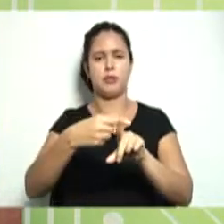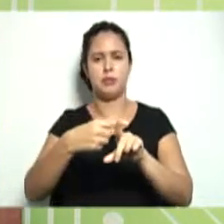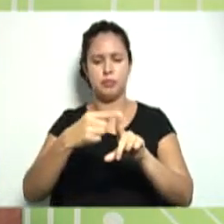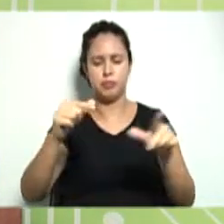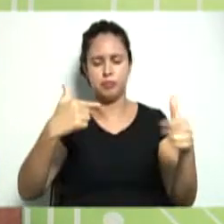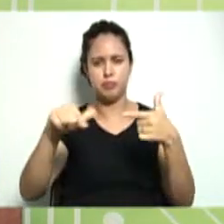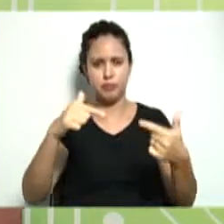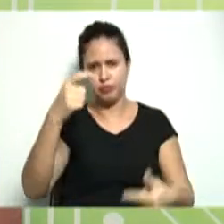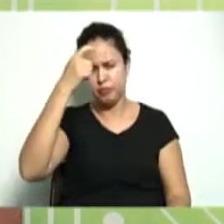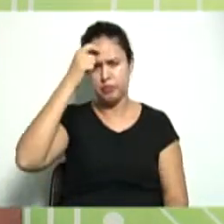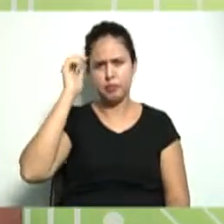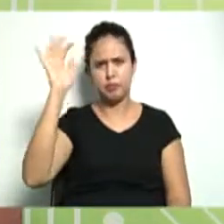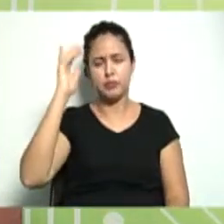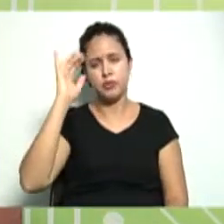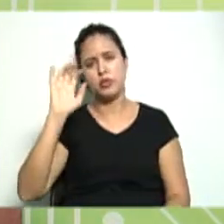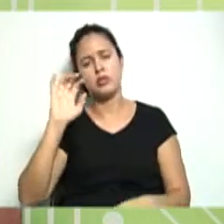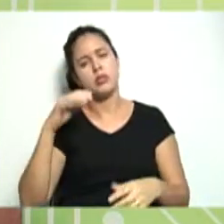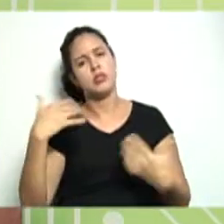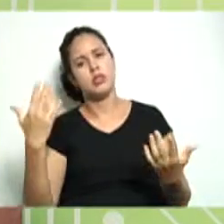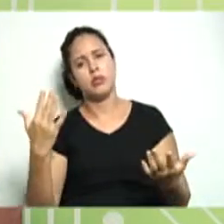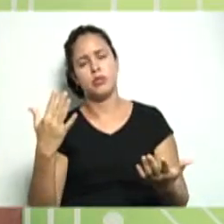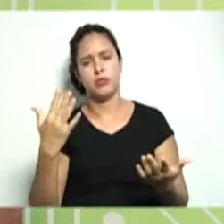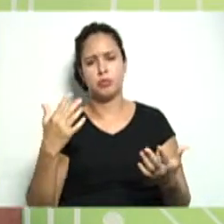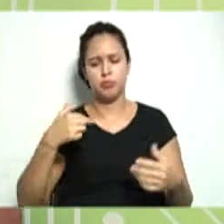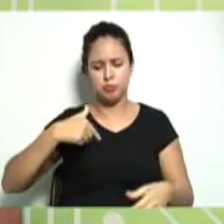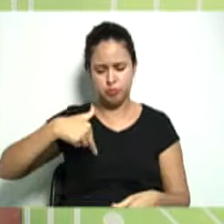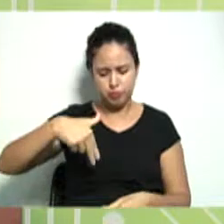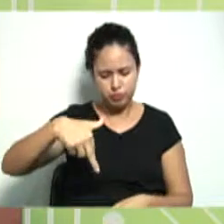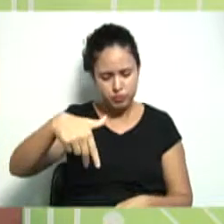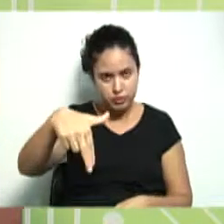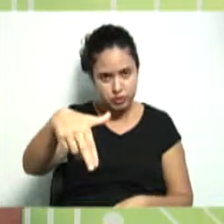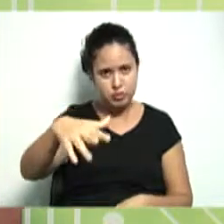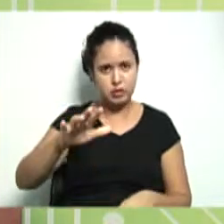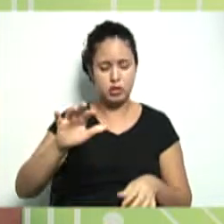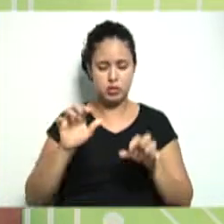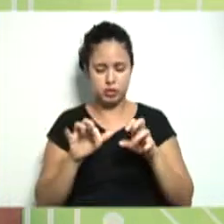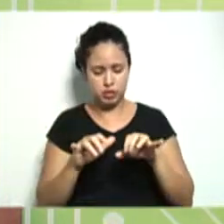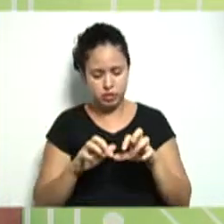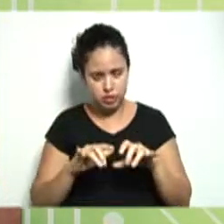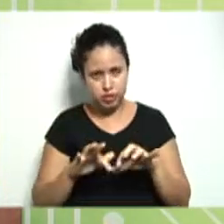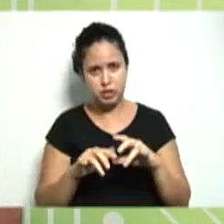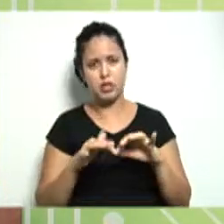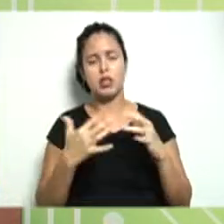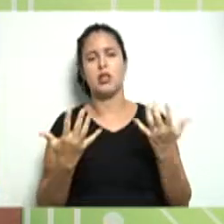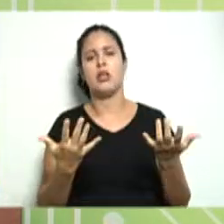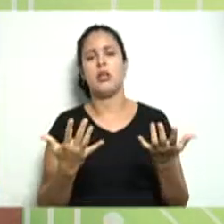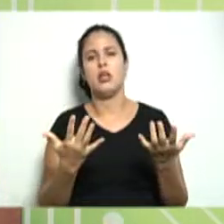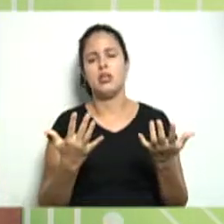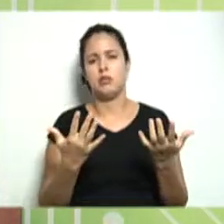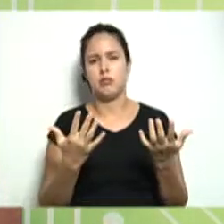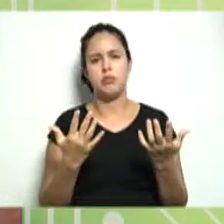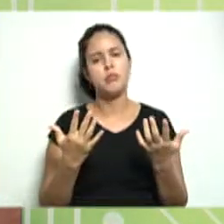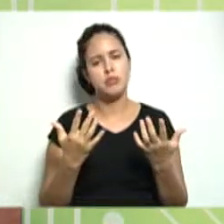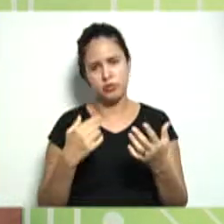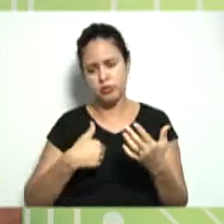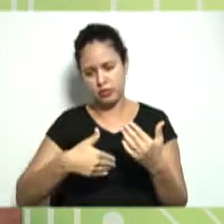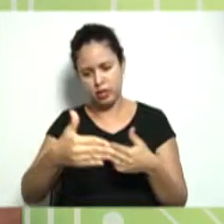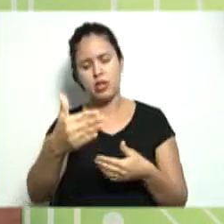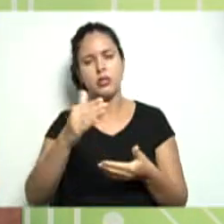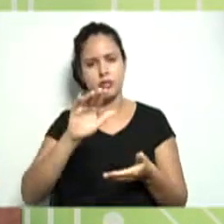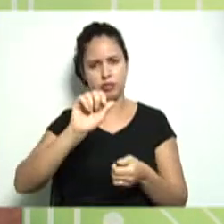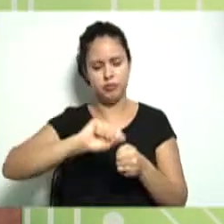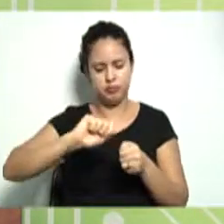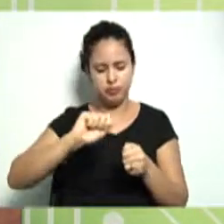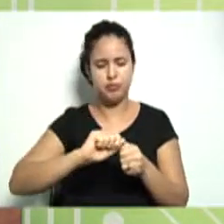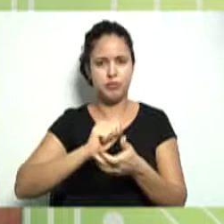que ir a algum lugar, vai ter que caminhar, né? Enfim, ele vai ter que fazer algumas atividades que vão exigir o